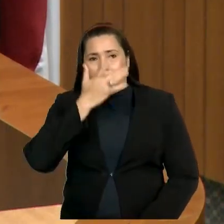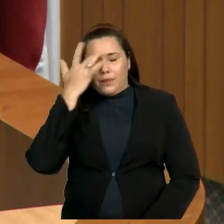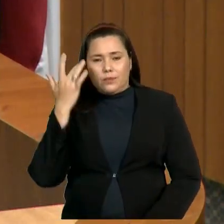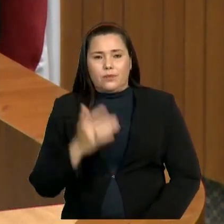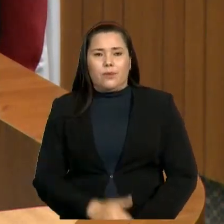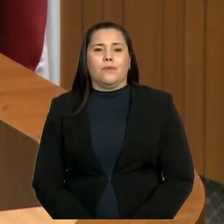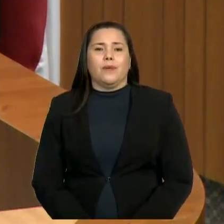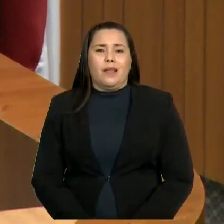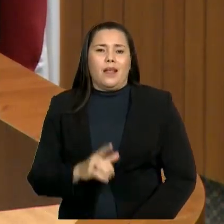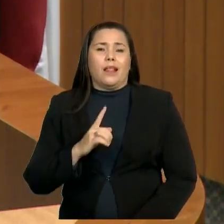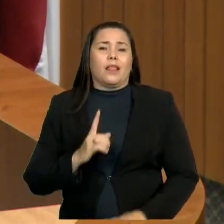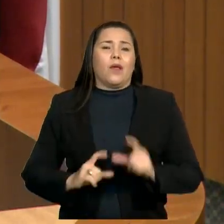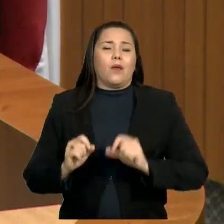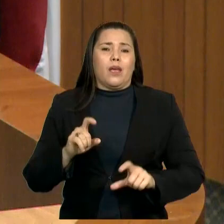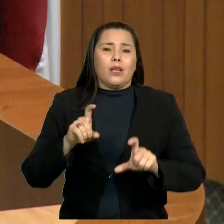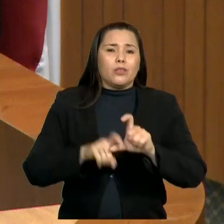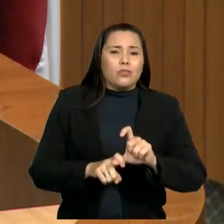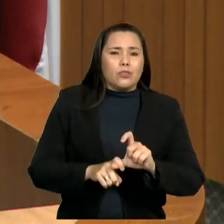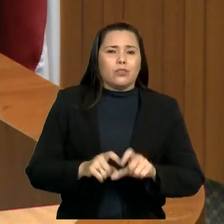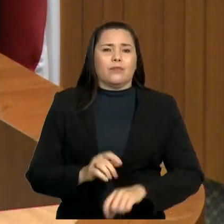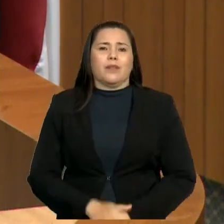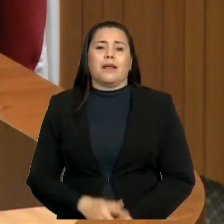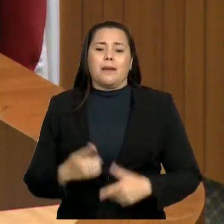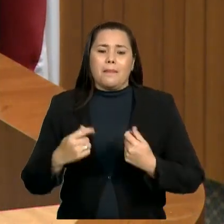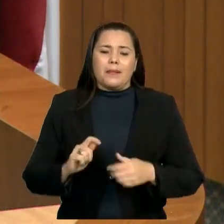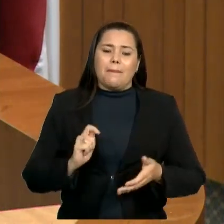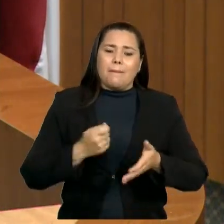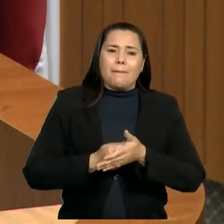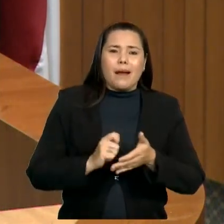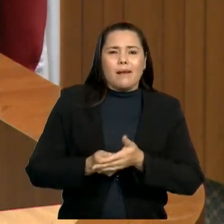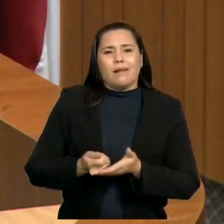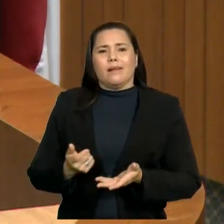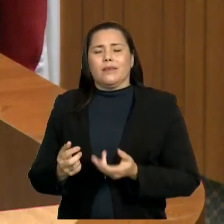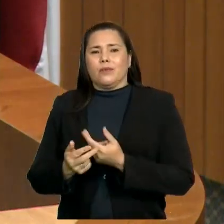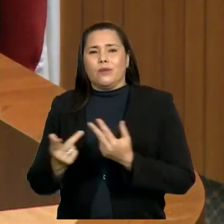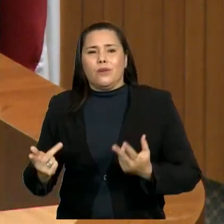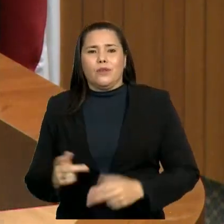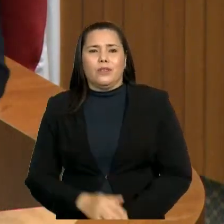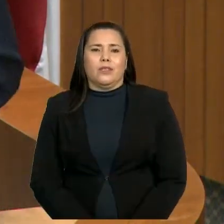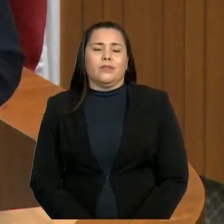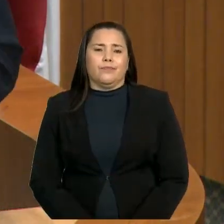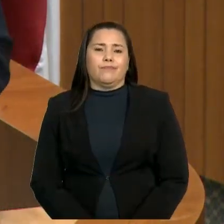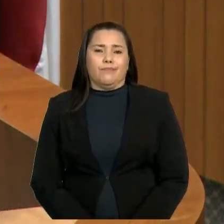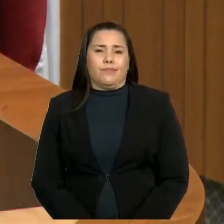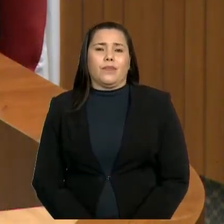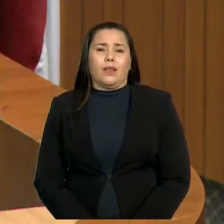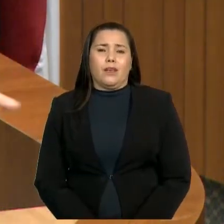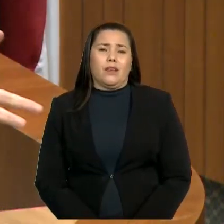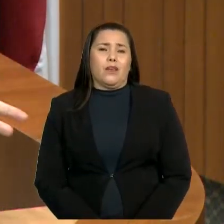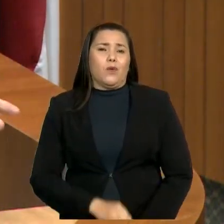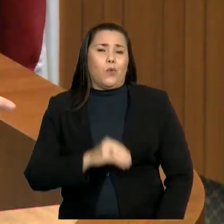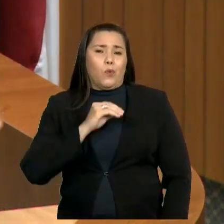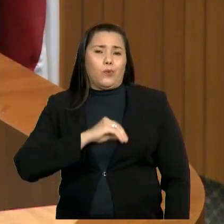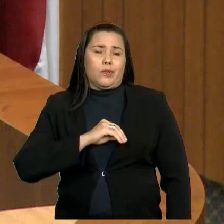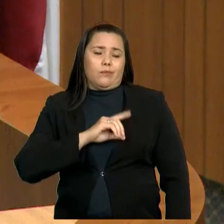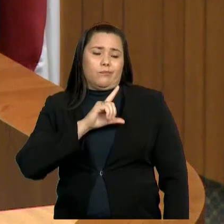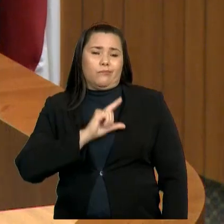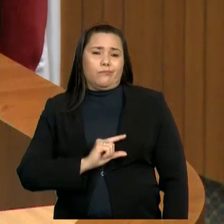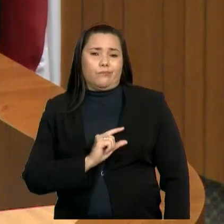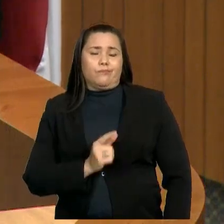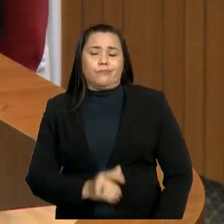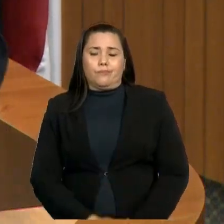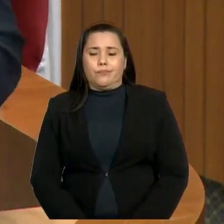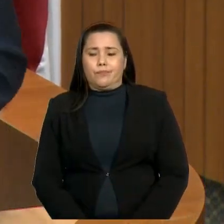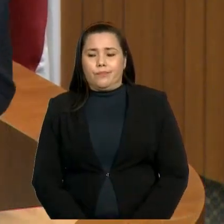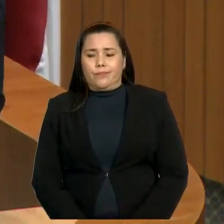muitas vezes é ar rim de família contracheque do cara não vem quase nada e aí nessa insegurança jurídica que o Maranhão